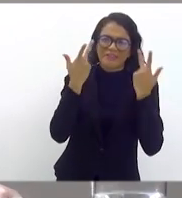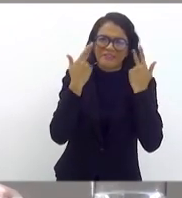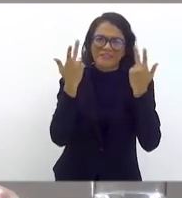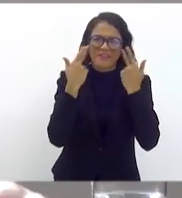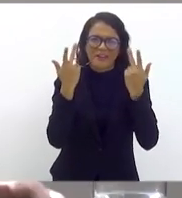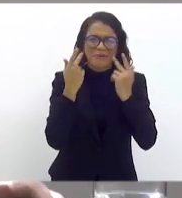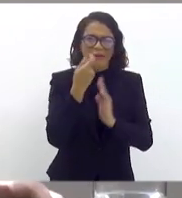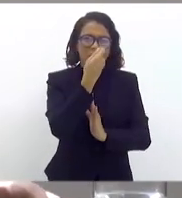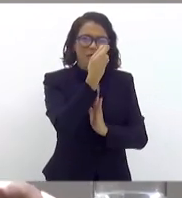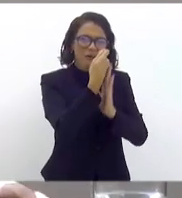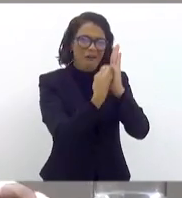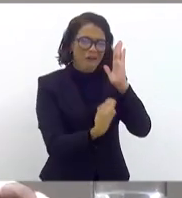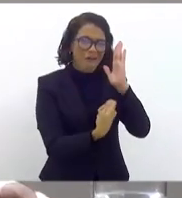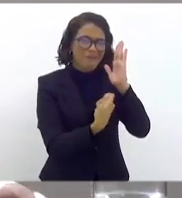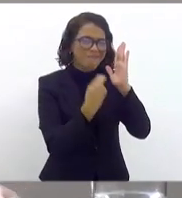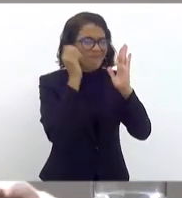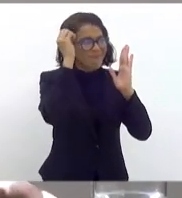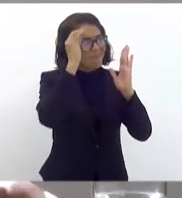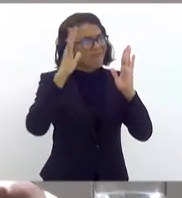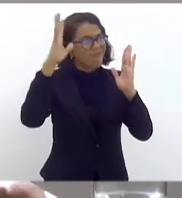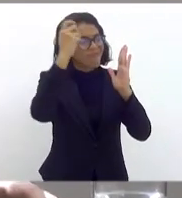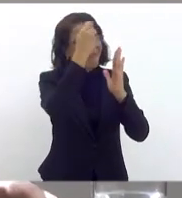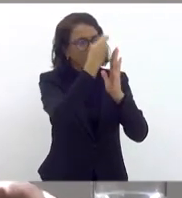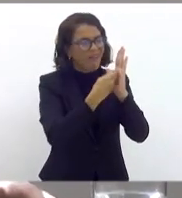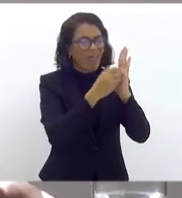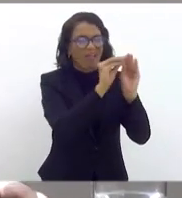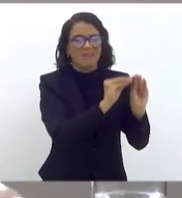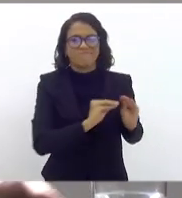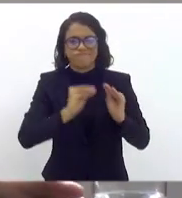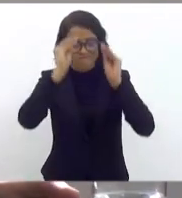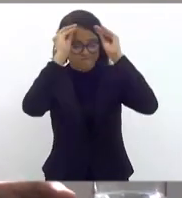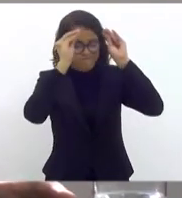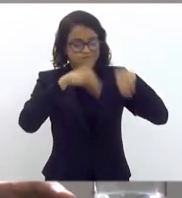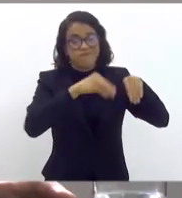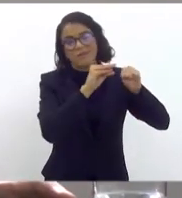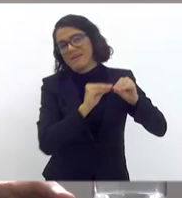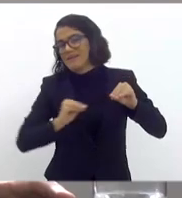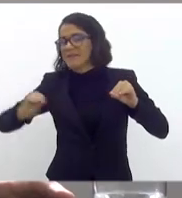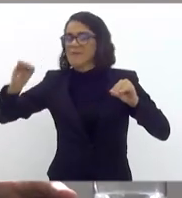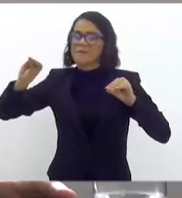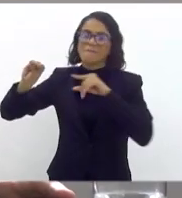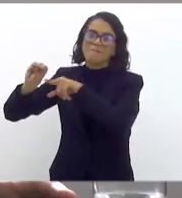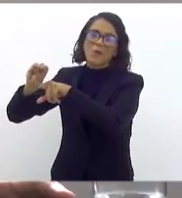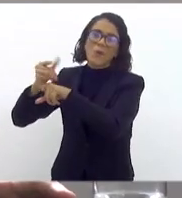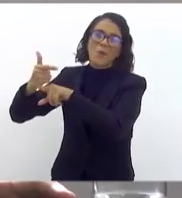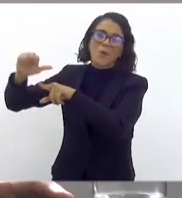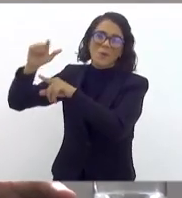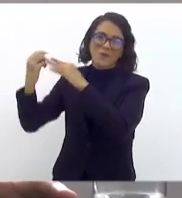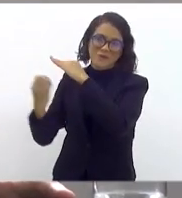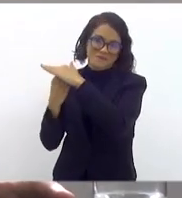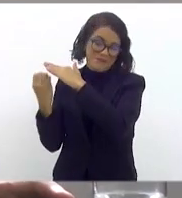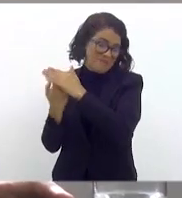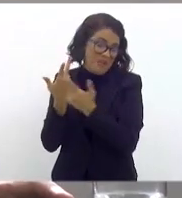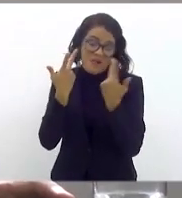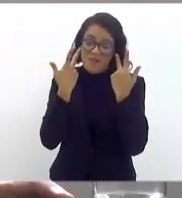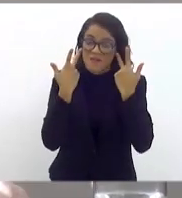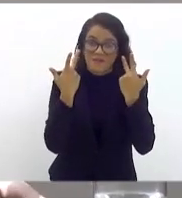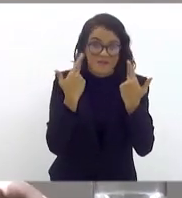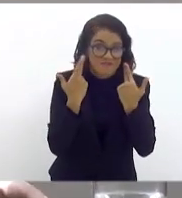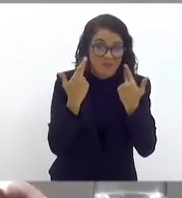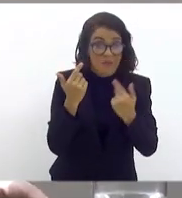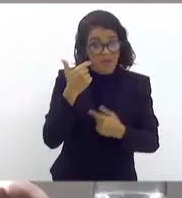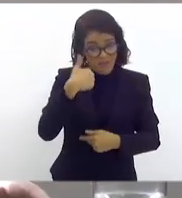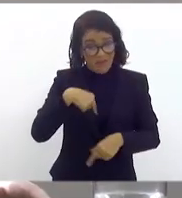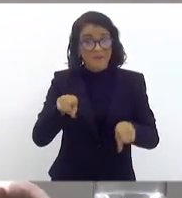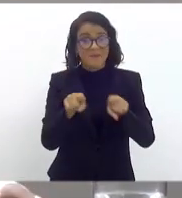eles migrem de associações por problemas recorrentes de distribuição. Isso é muito comum. Eu